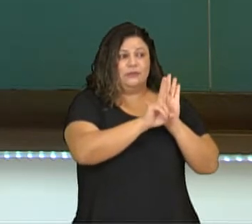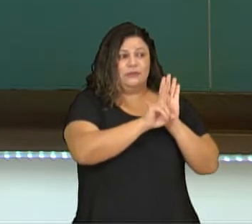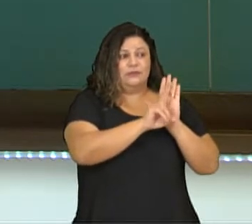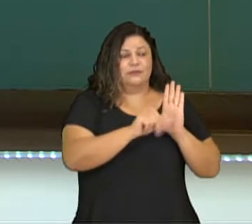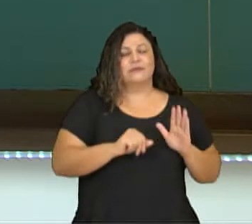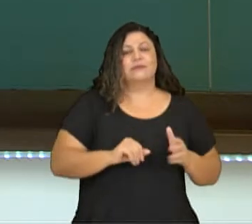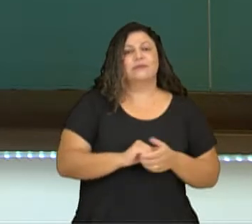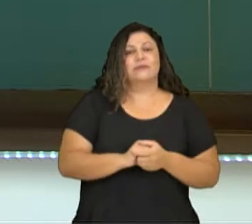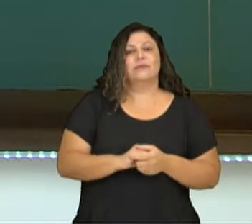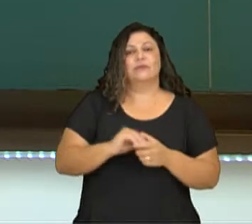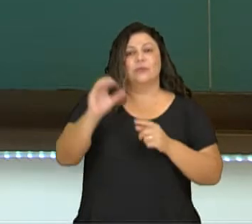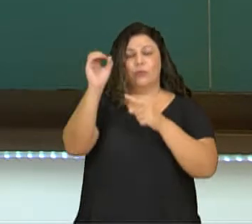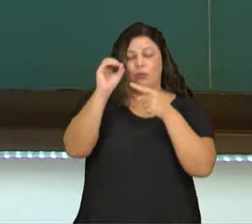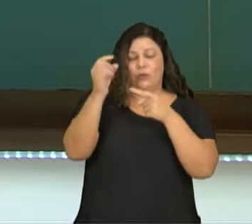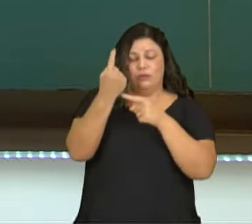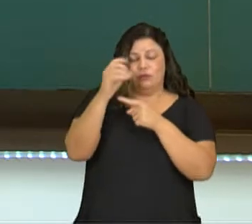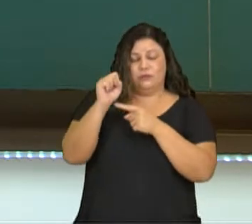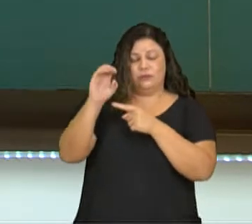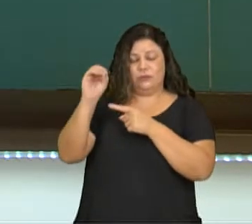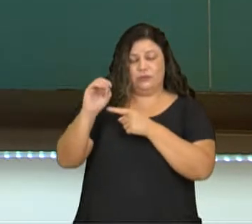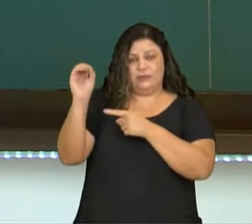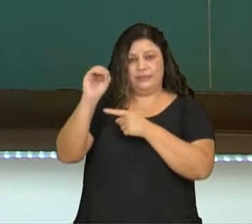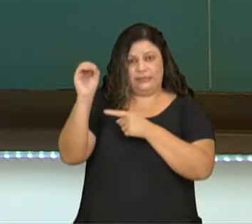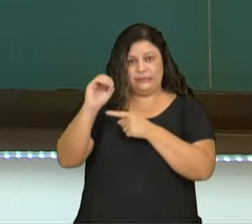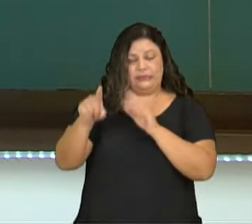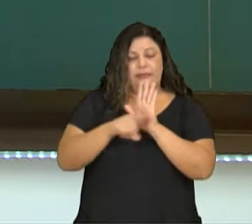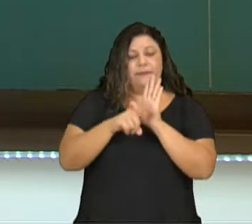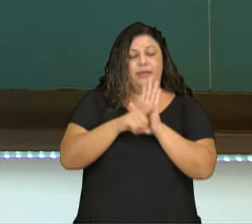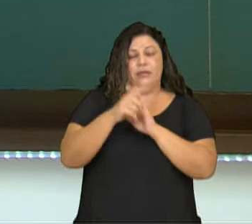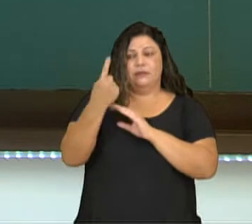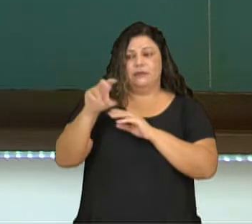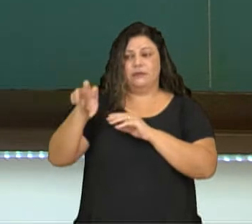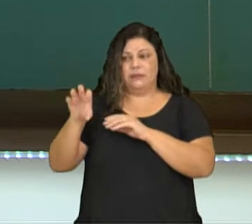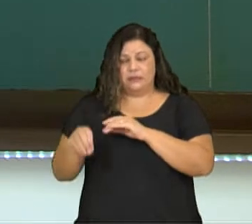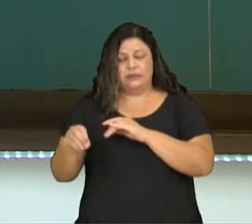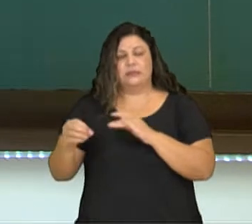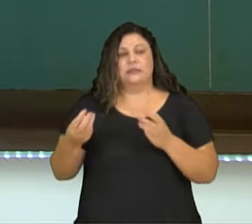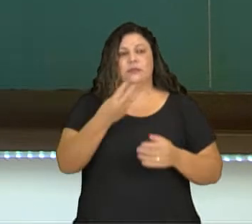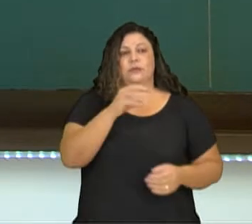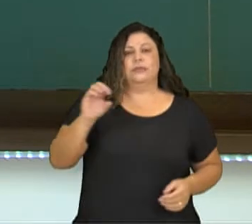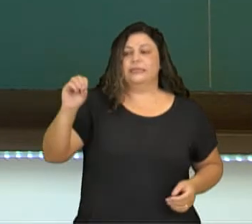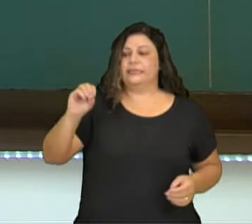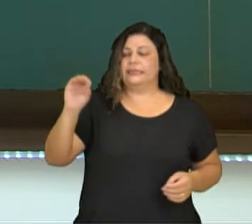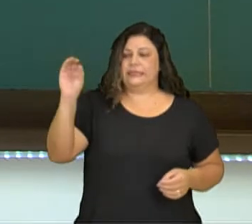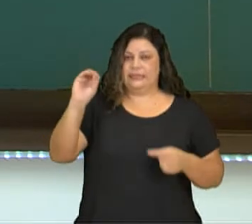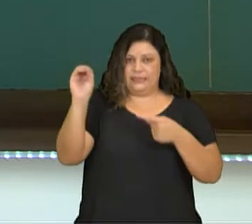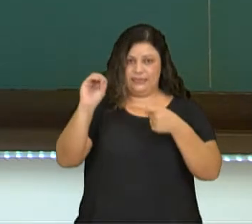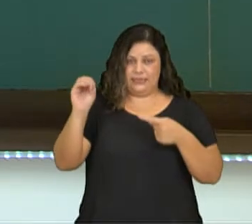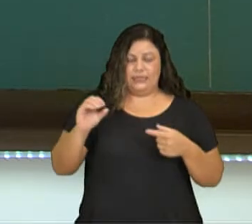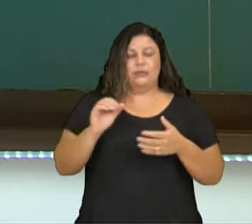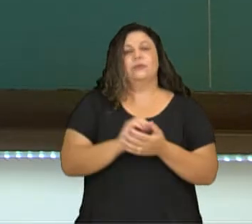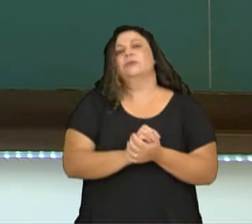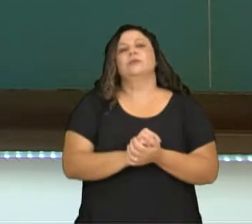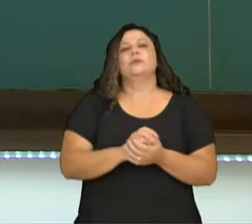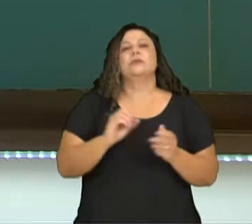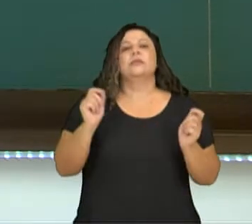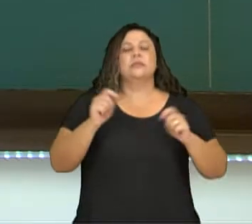ângulo de 180 graus. 180 menos 150, 30 graus. Então, o seu